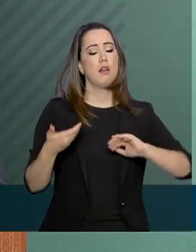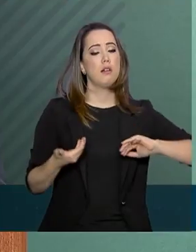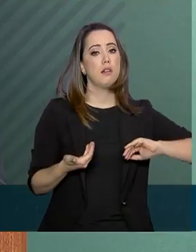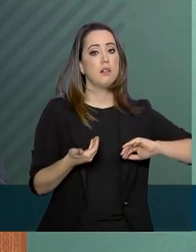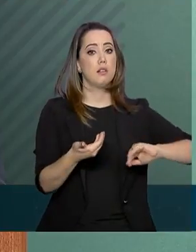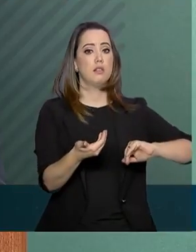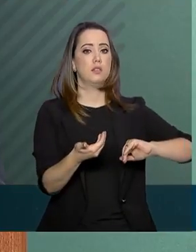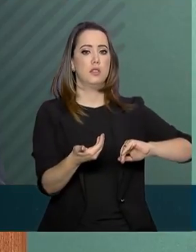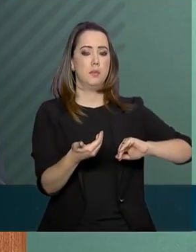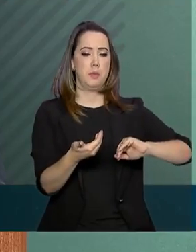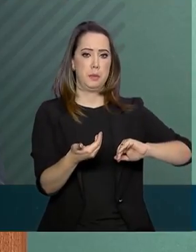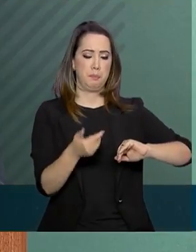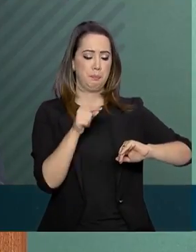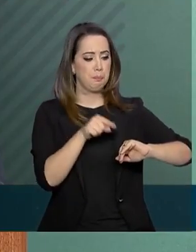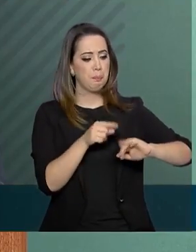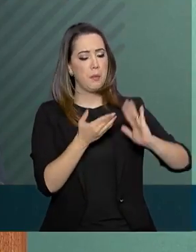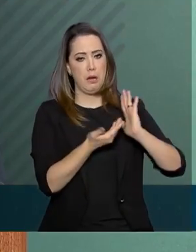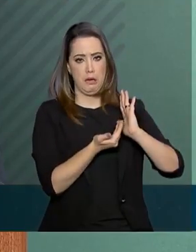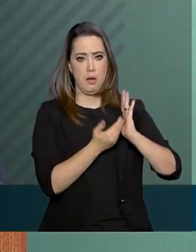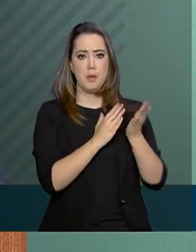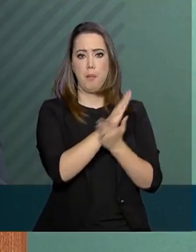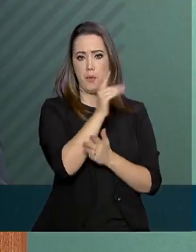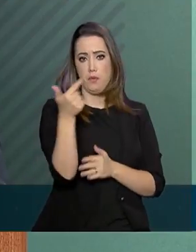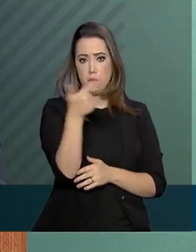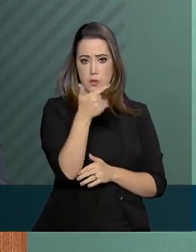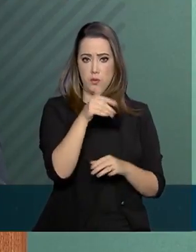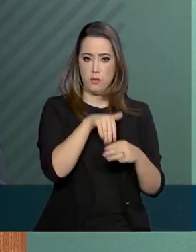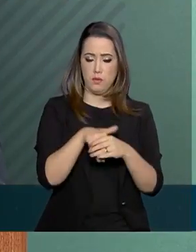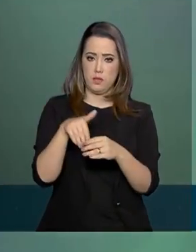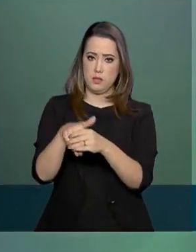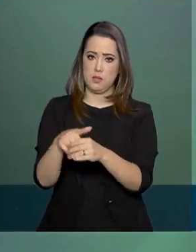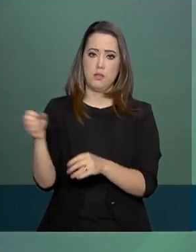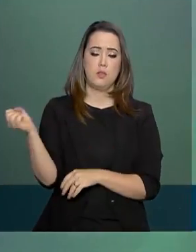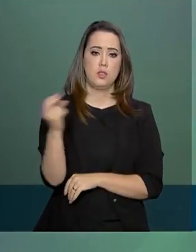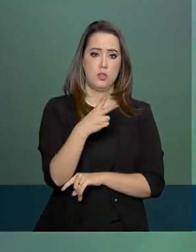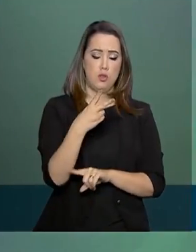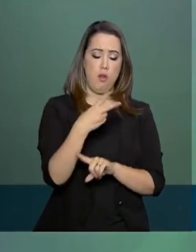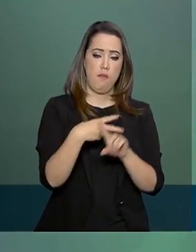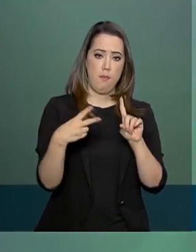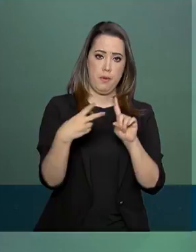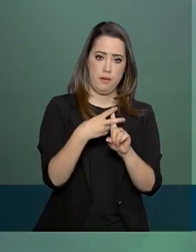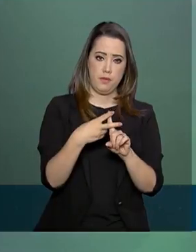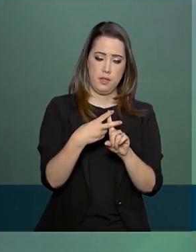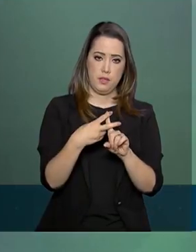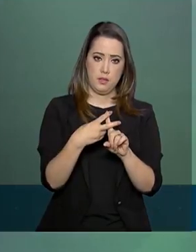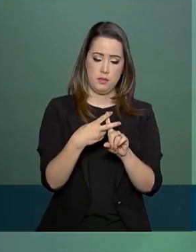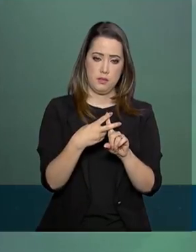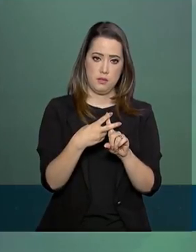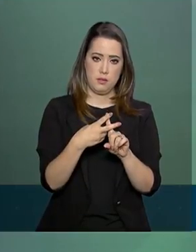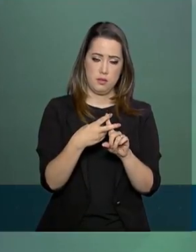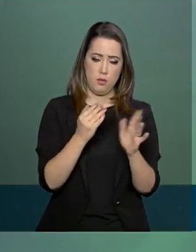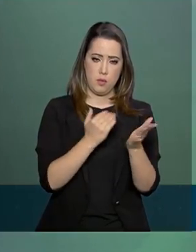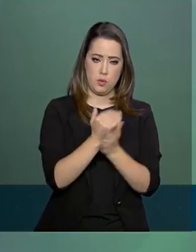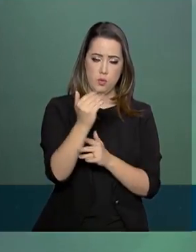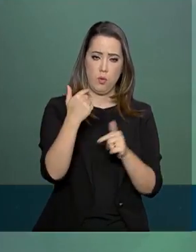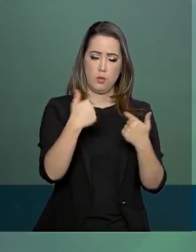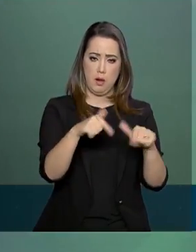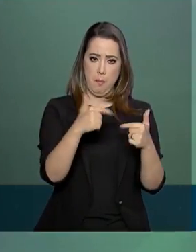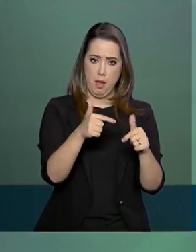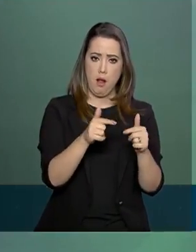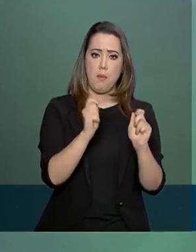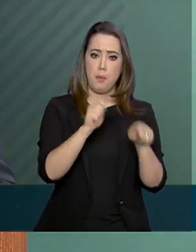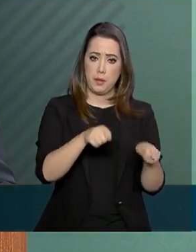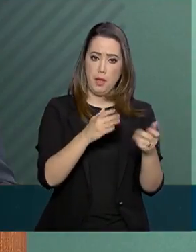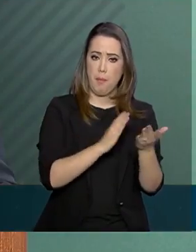os trabalhos de aprovação em segundo turno da nova previdência presidente bolsonaro eo